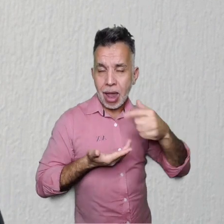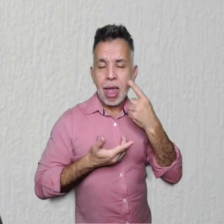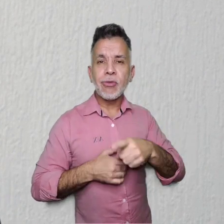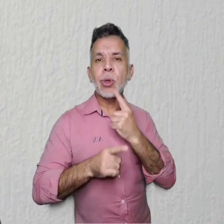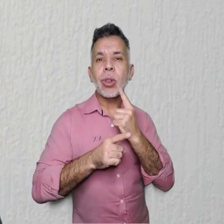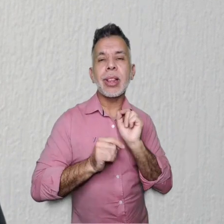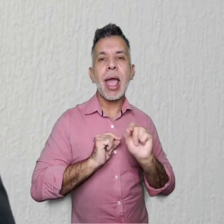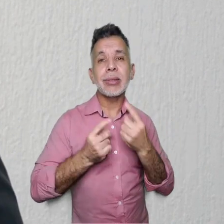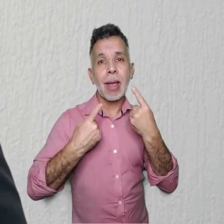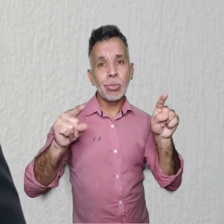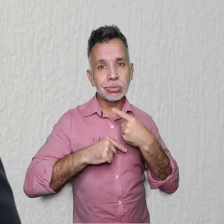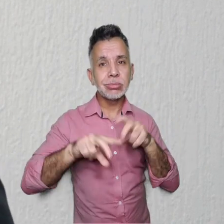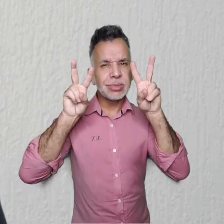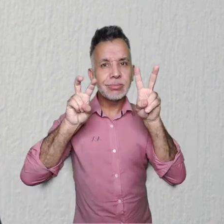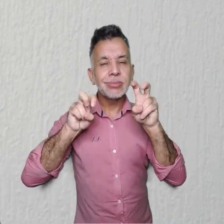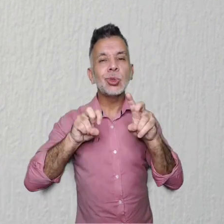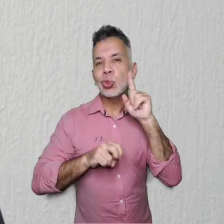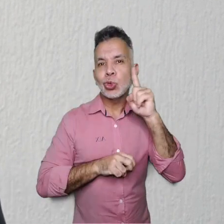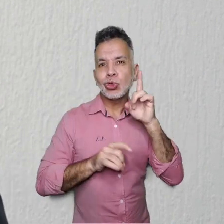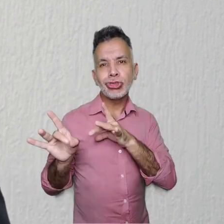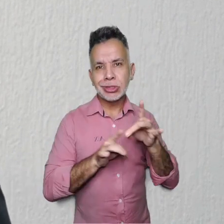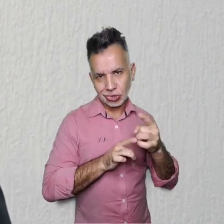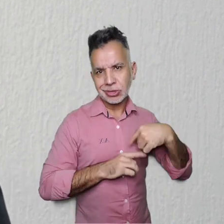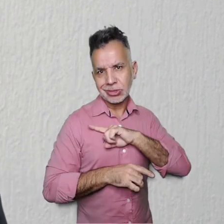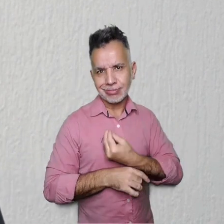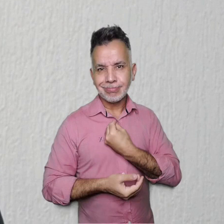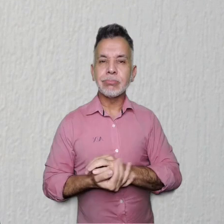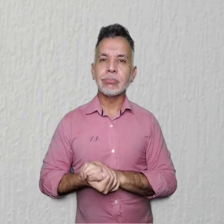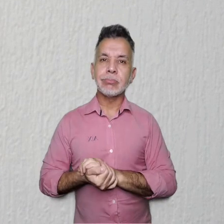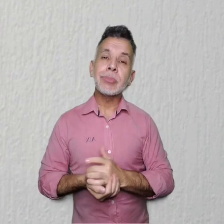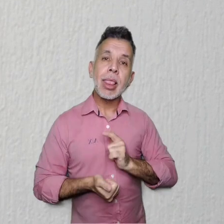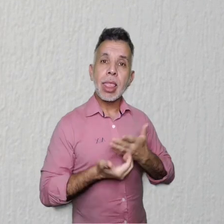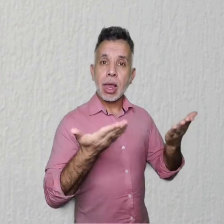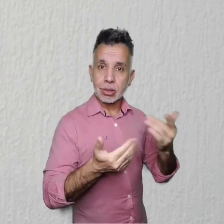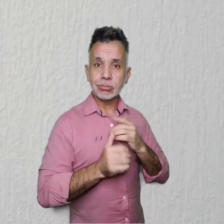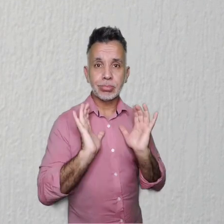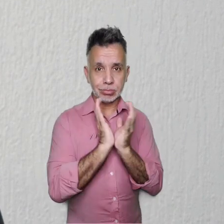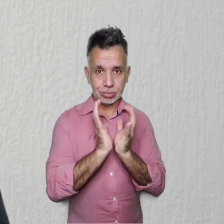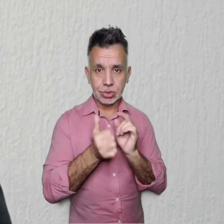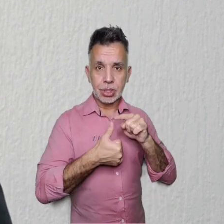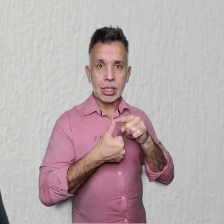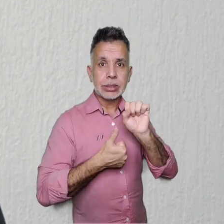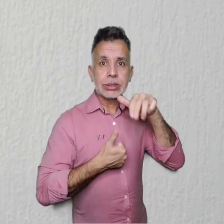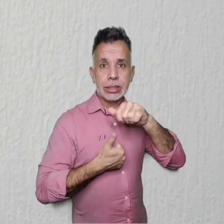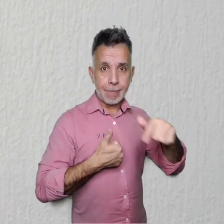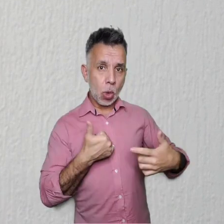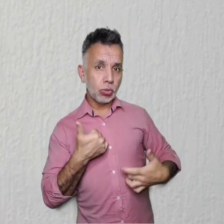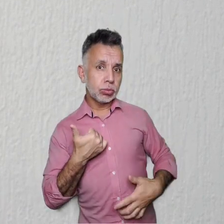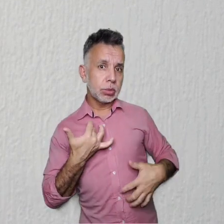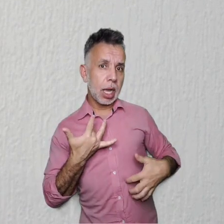encontraremos temas relevantes ao cotidiano de todos nós. Teremos os músicos Simão Gandhi na